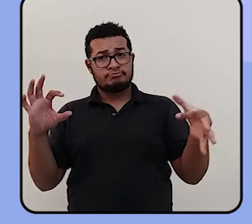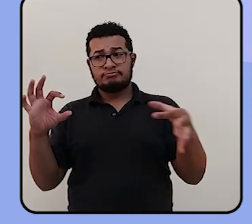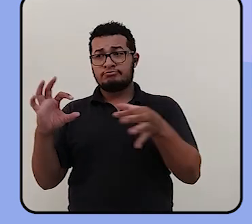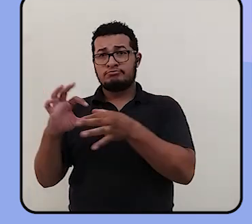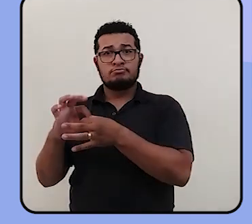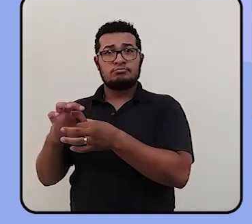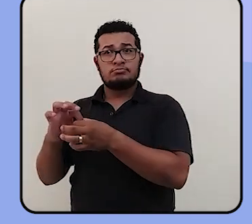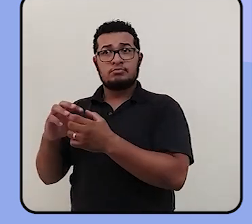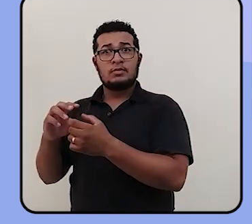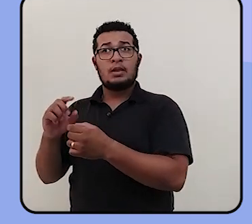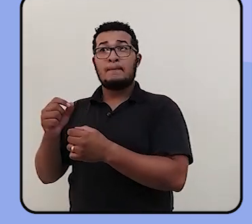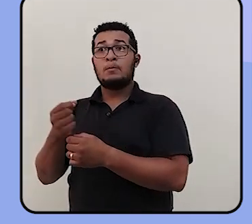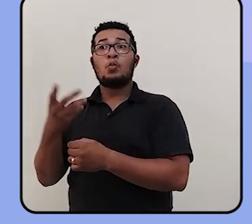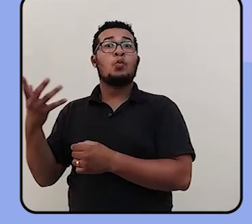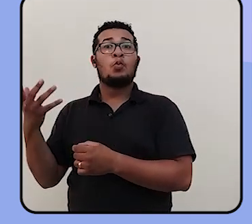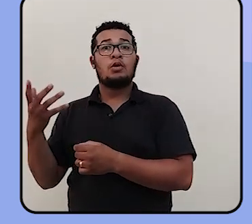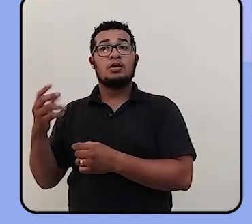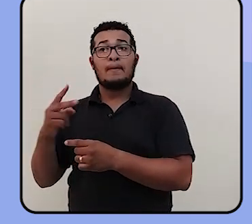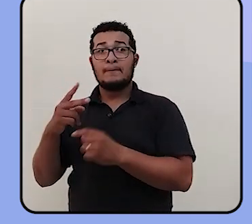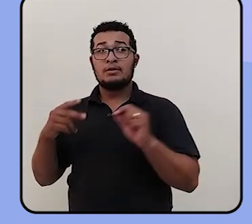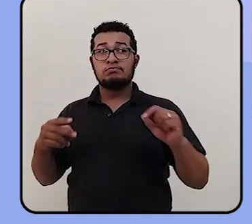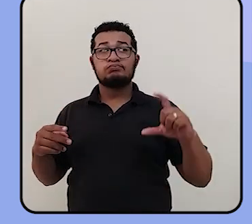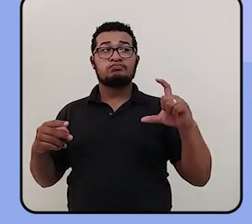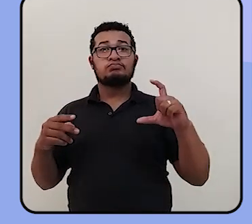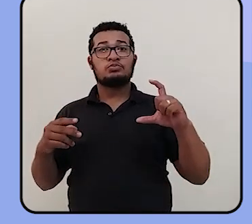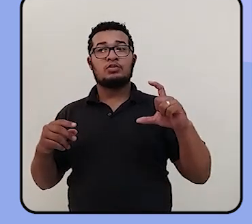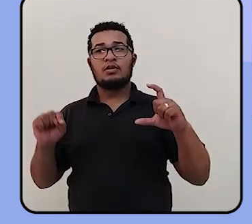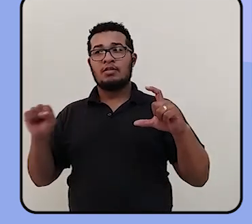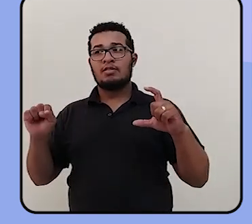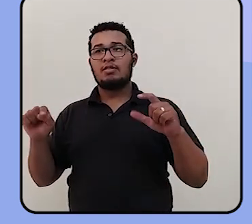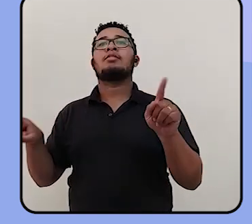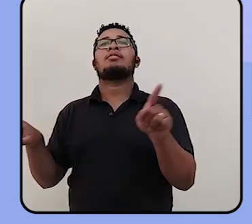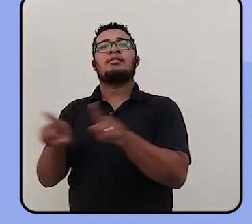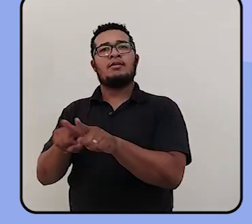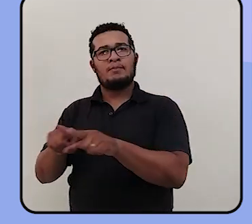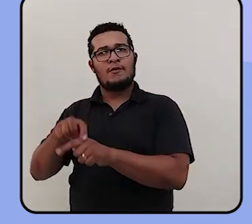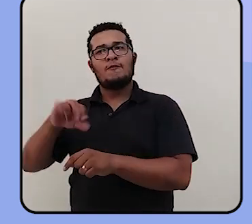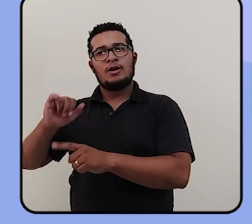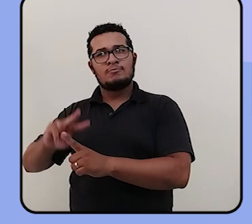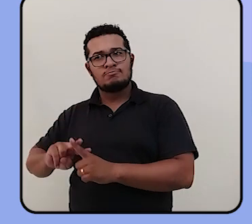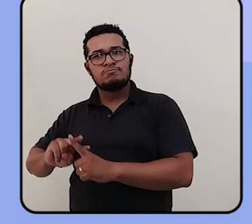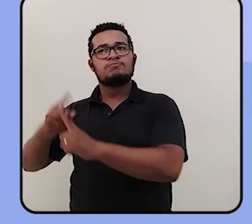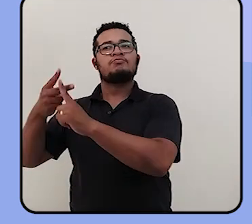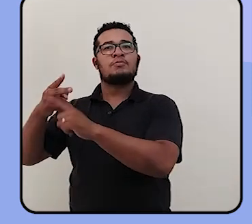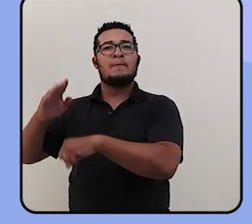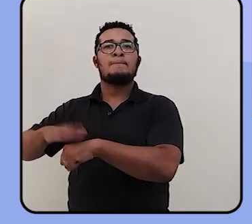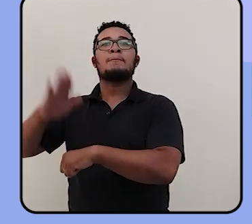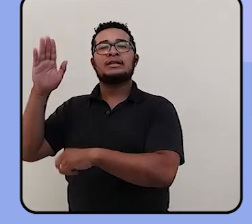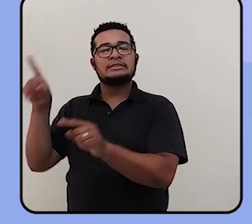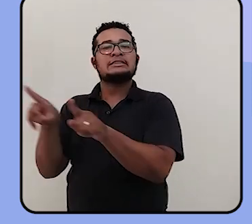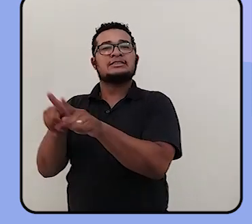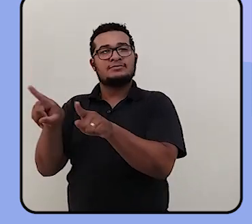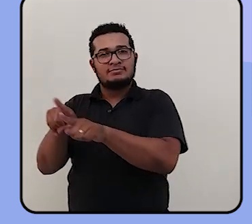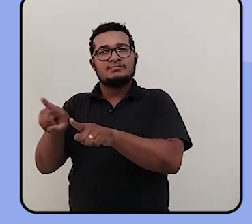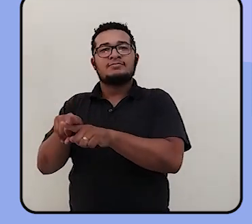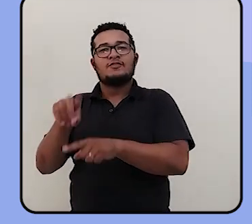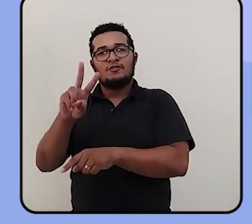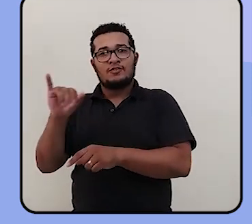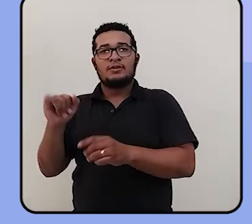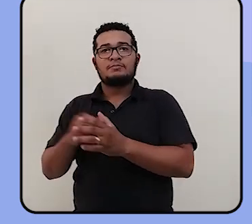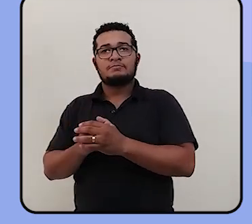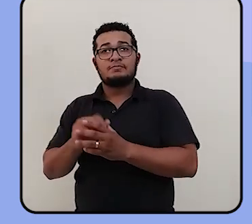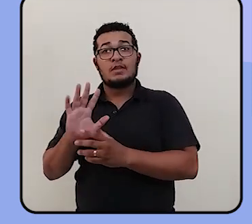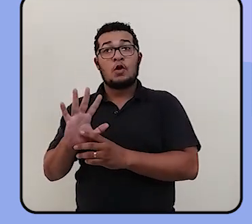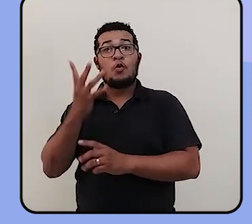então 7 operários, ou seja, uma quantidade maior de operários, com certeza vai produzir um número maior